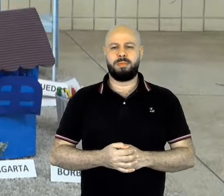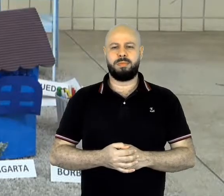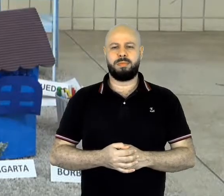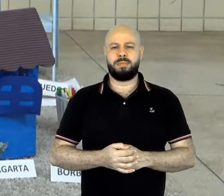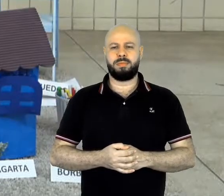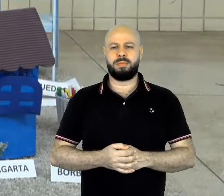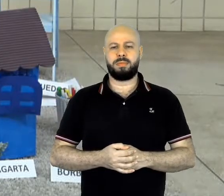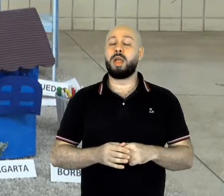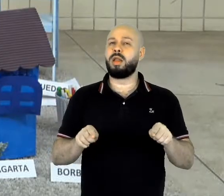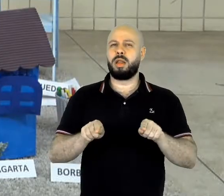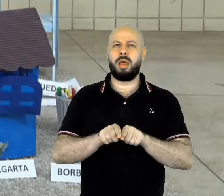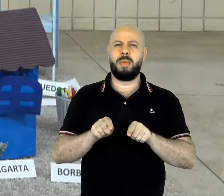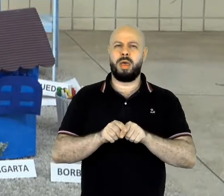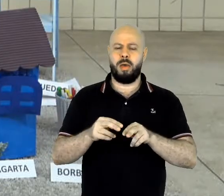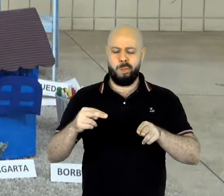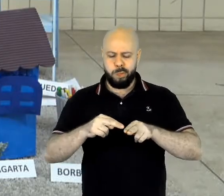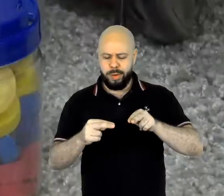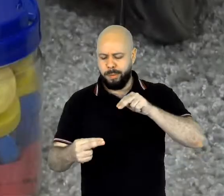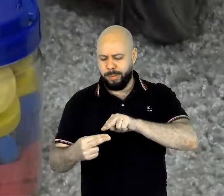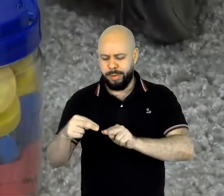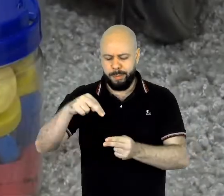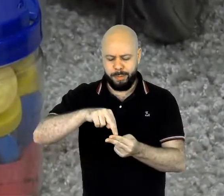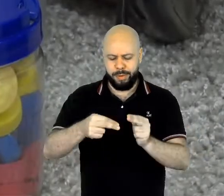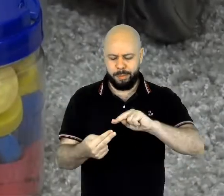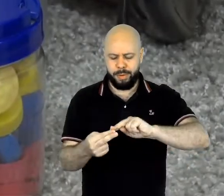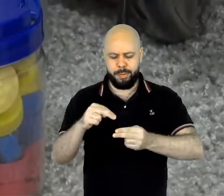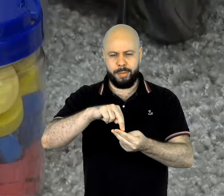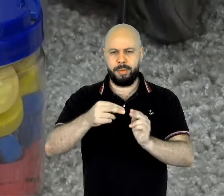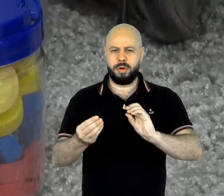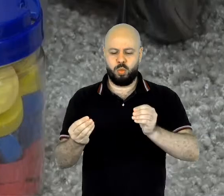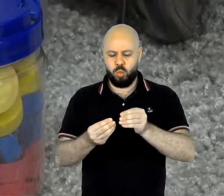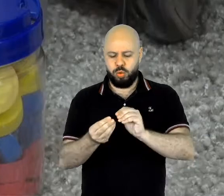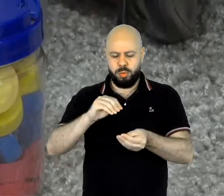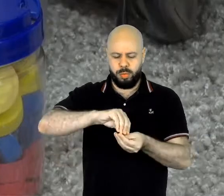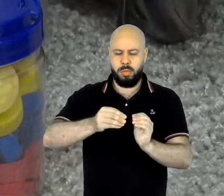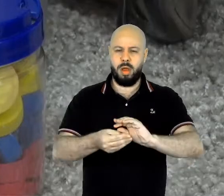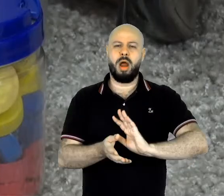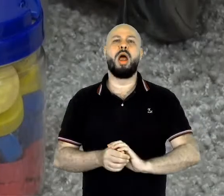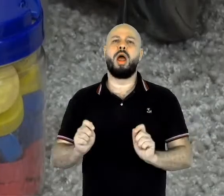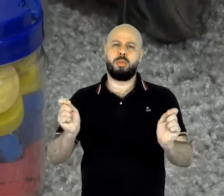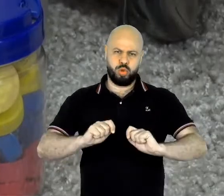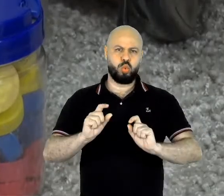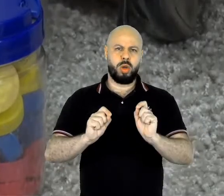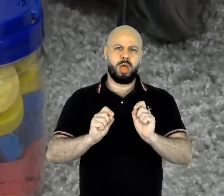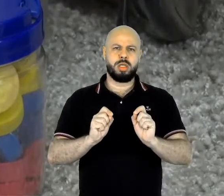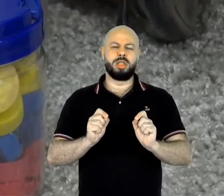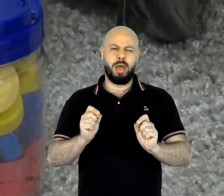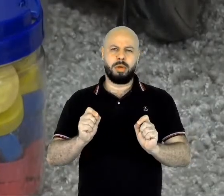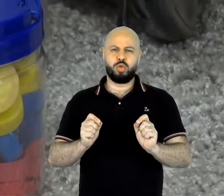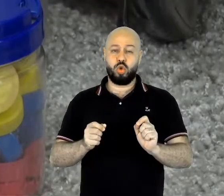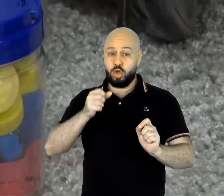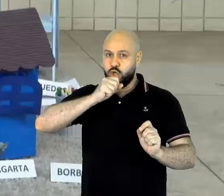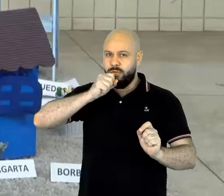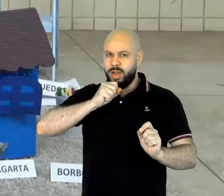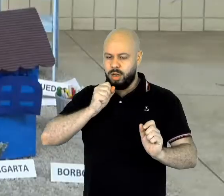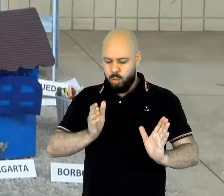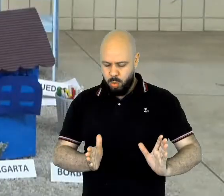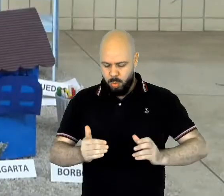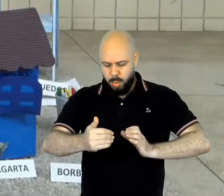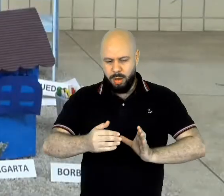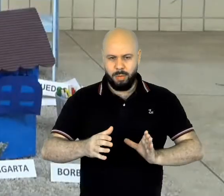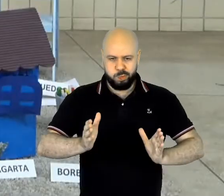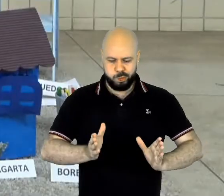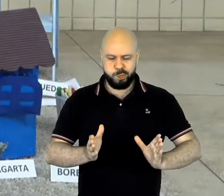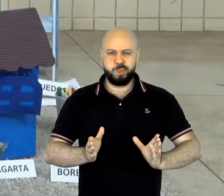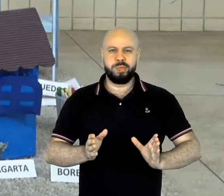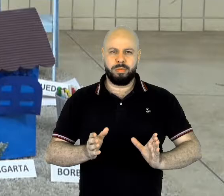e também de pecinhas de montar. Você também pode estar utilizando potinho de sorvete, se você tiver disponível na sua casa, ou também algum